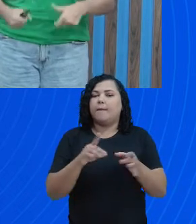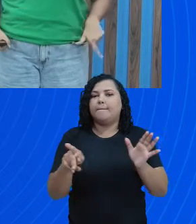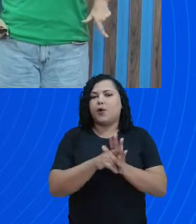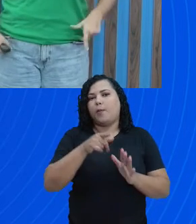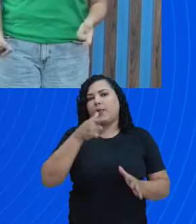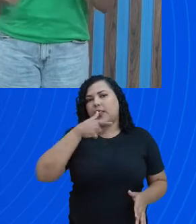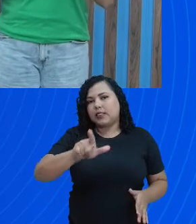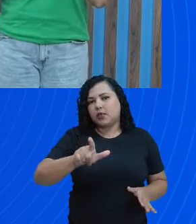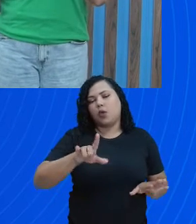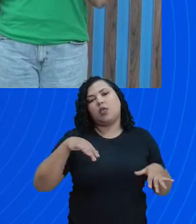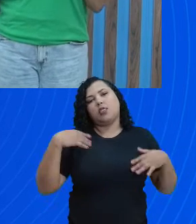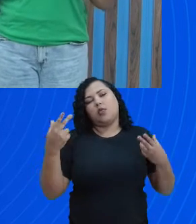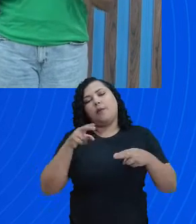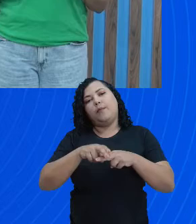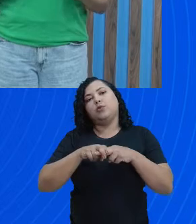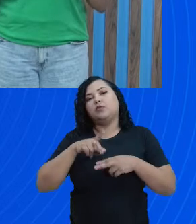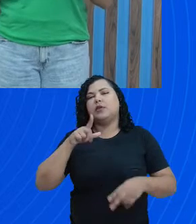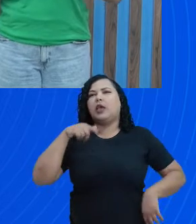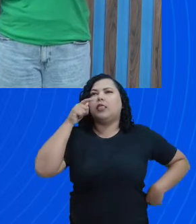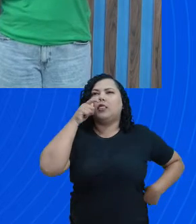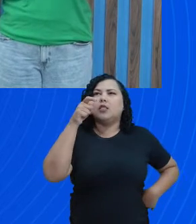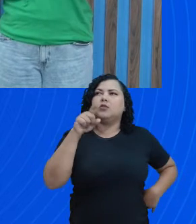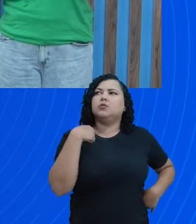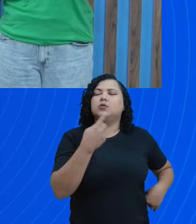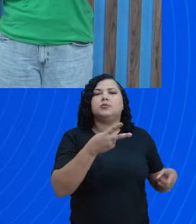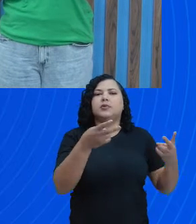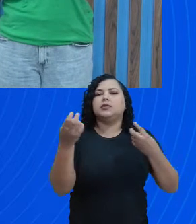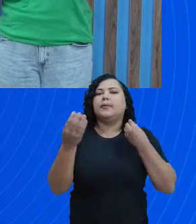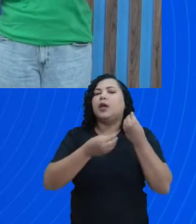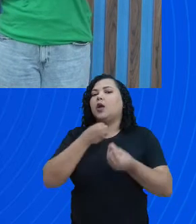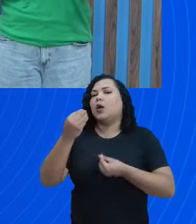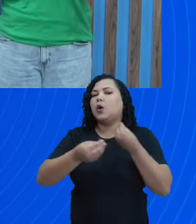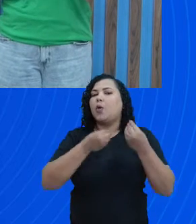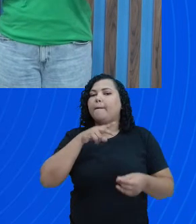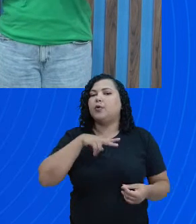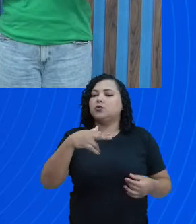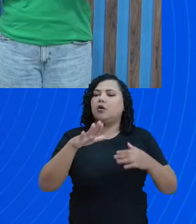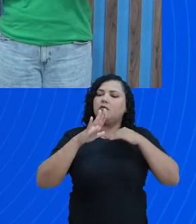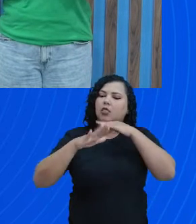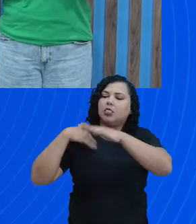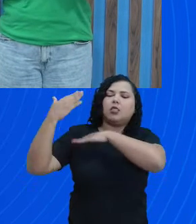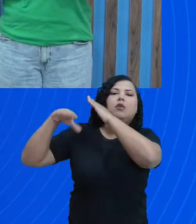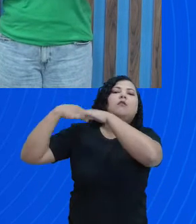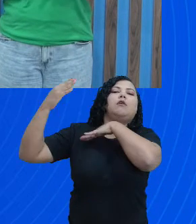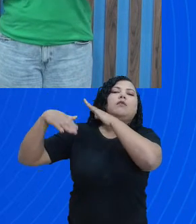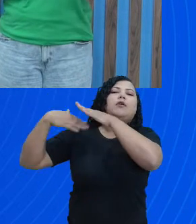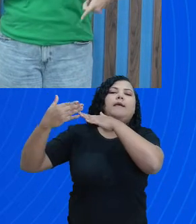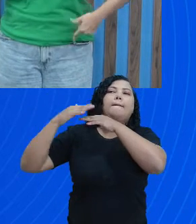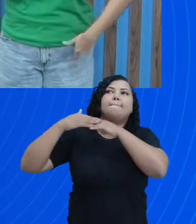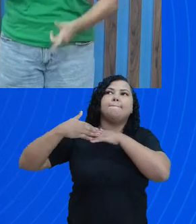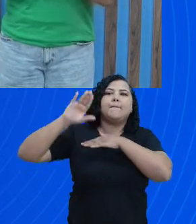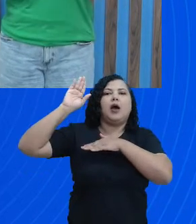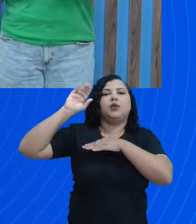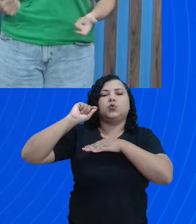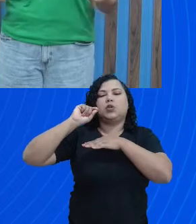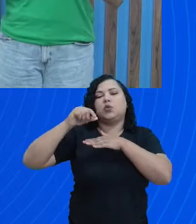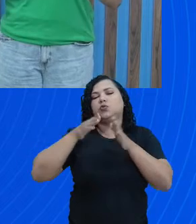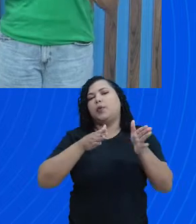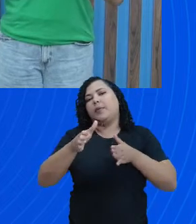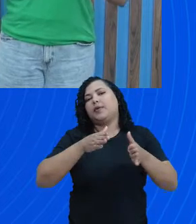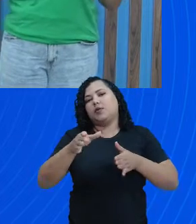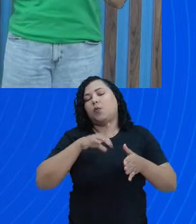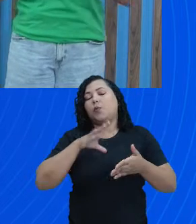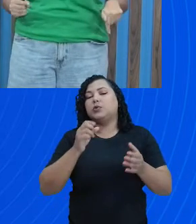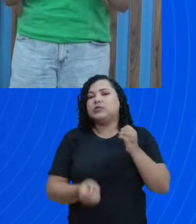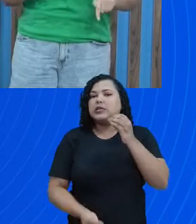língua, e por isso que é interessante a gente observar como Portugal ele foi à frente do seu tempo quando ele se estabelece um Estado